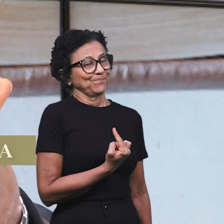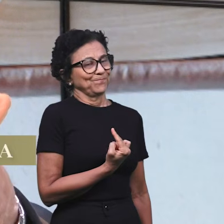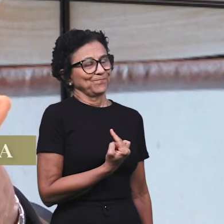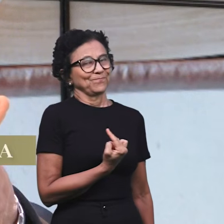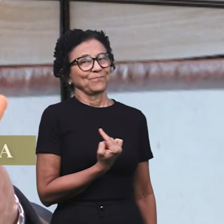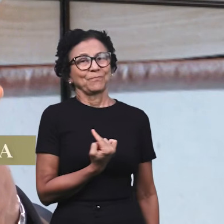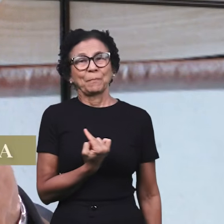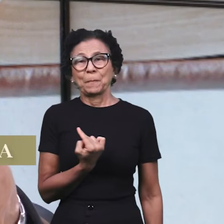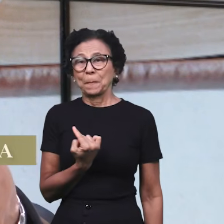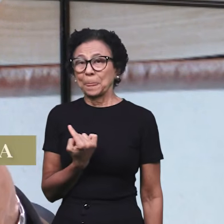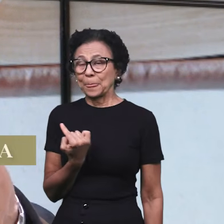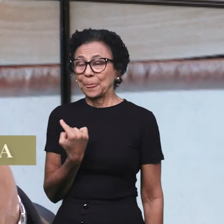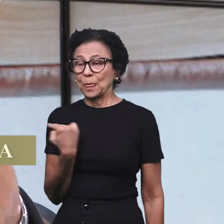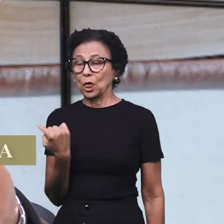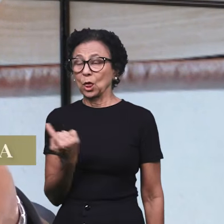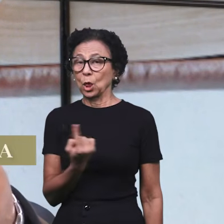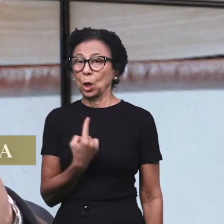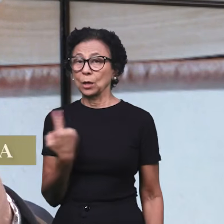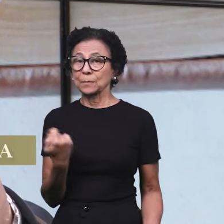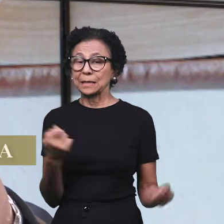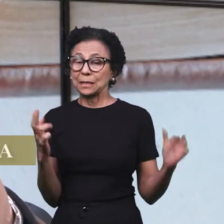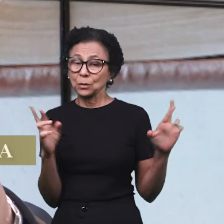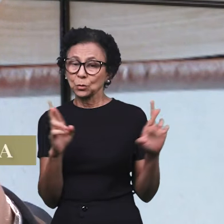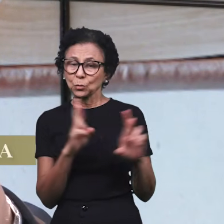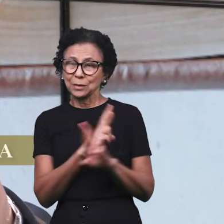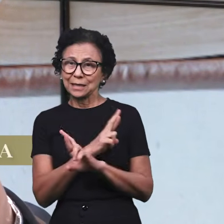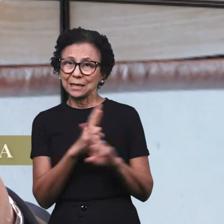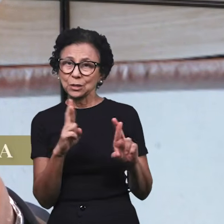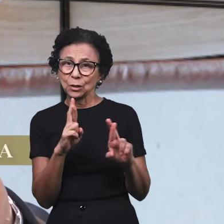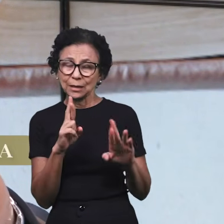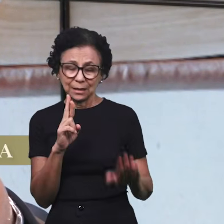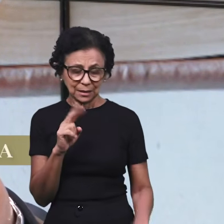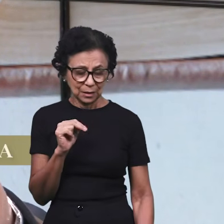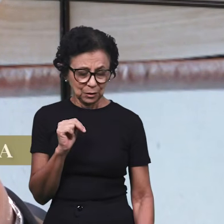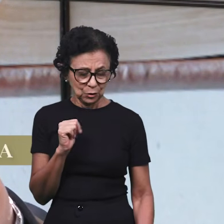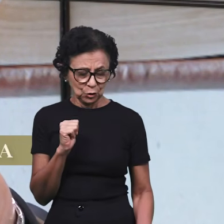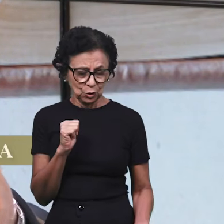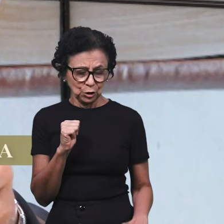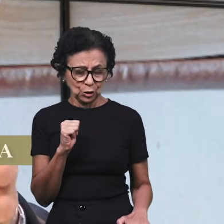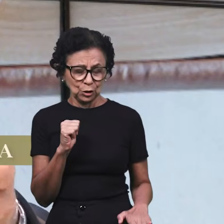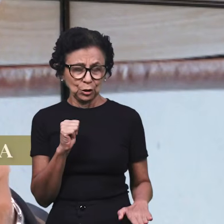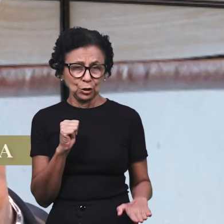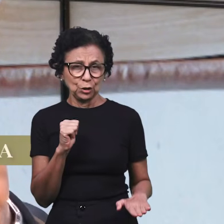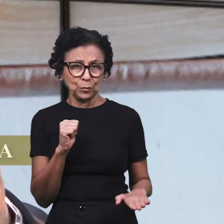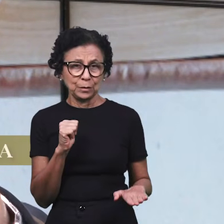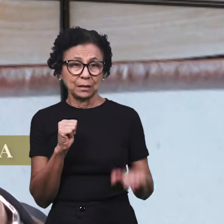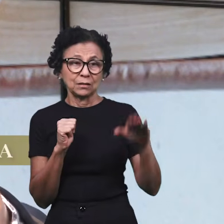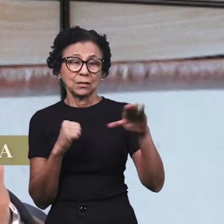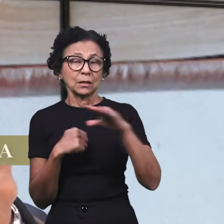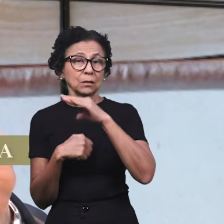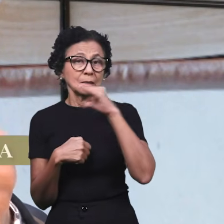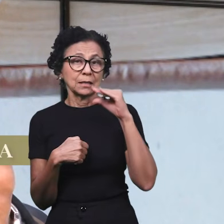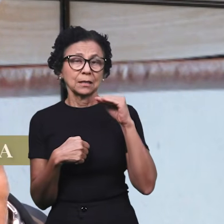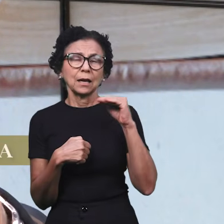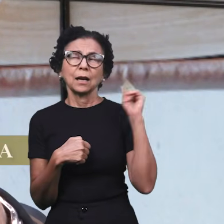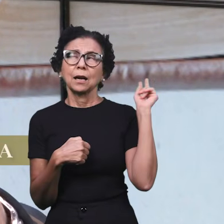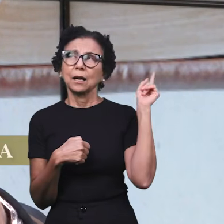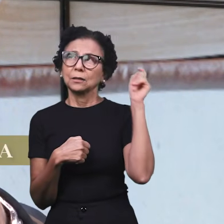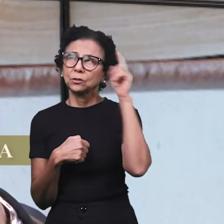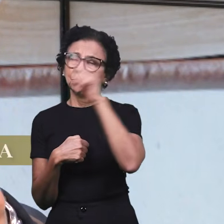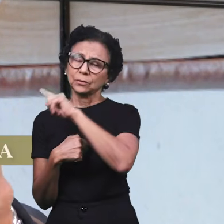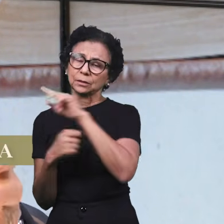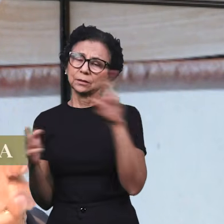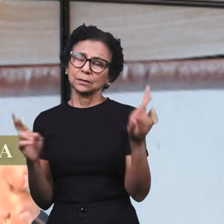são pequenos, na adolescência vai ser muito difícil criar esses laços. E nós precisamos aconchegar os